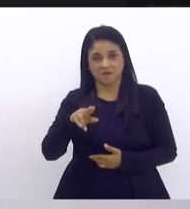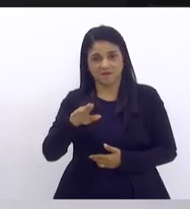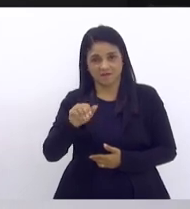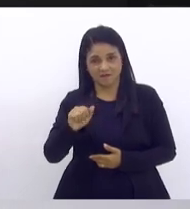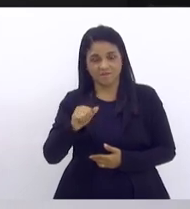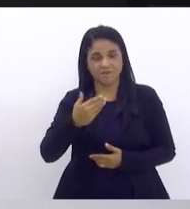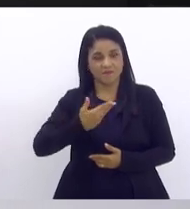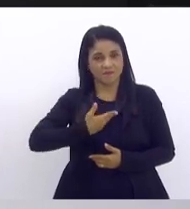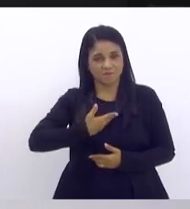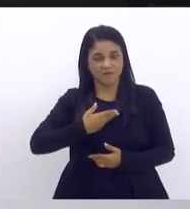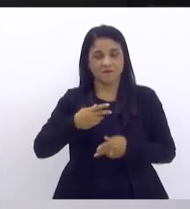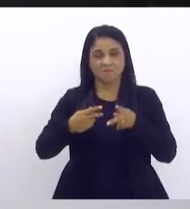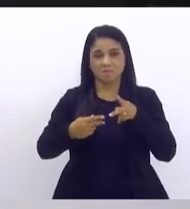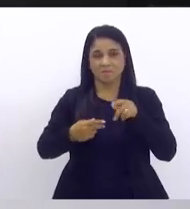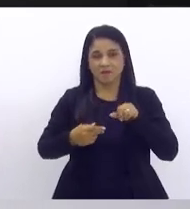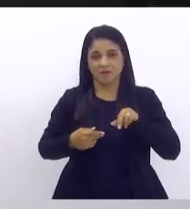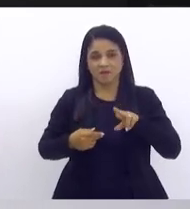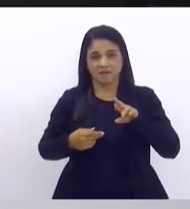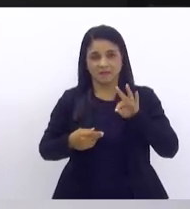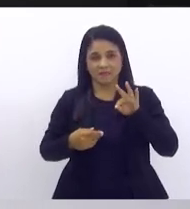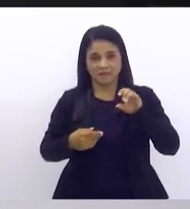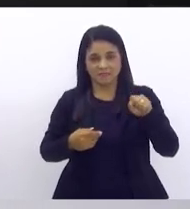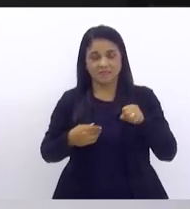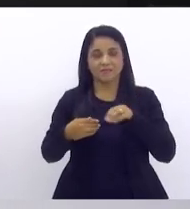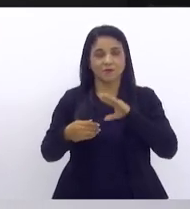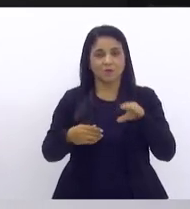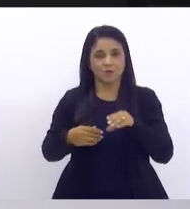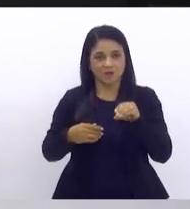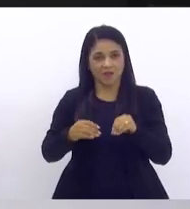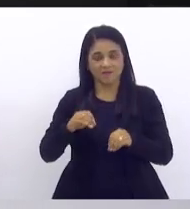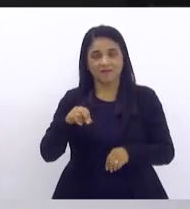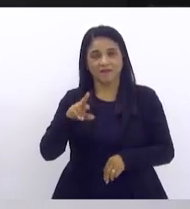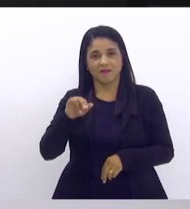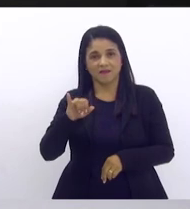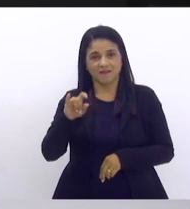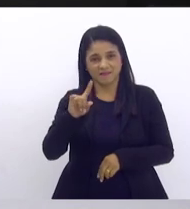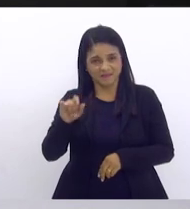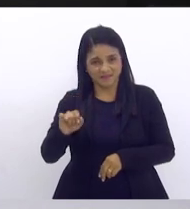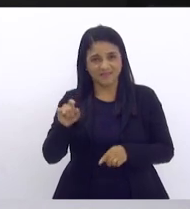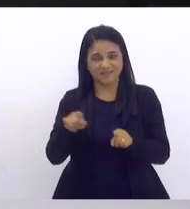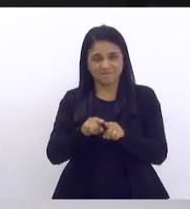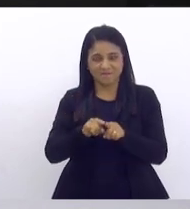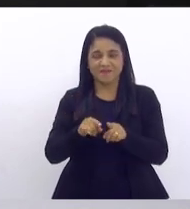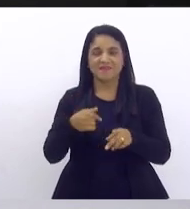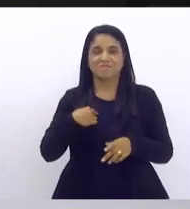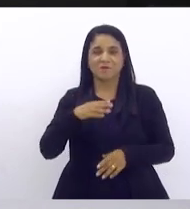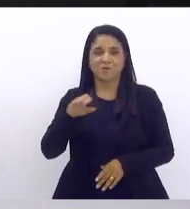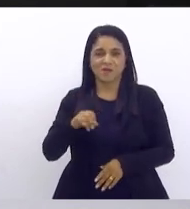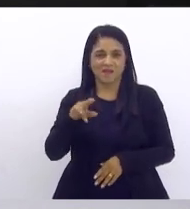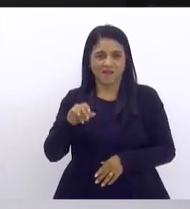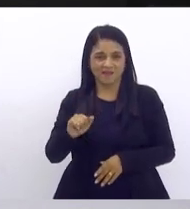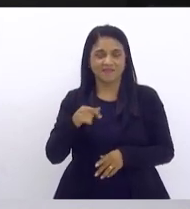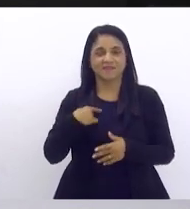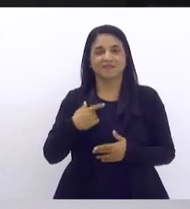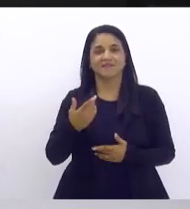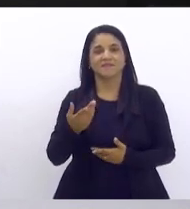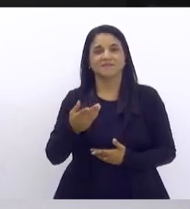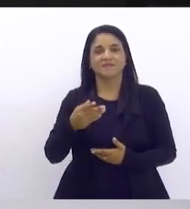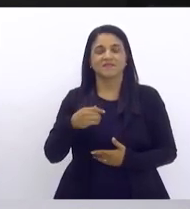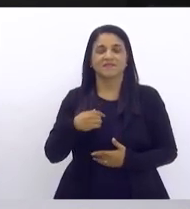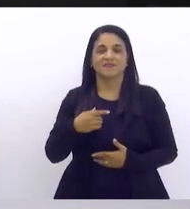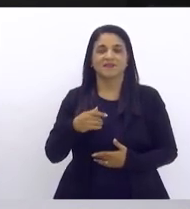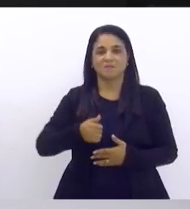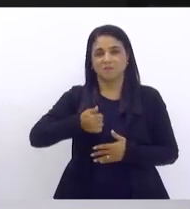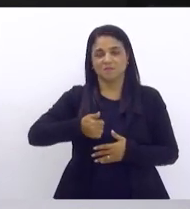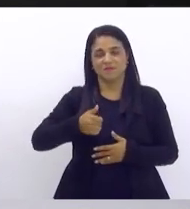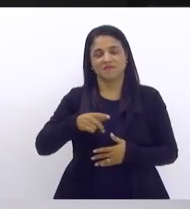companheira Patrícia, que está aqui hoje, Raíza, minha cunhada, primeira-dama aqui do Alexandre também, obrigado pela presença. E todos vocês, vamos